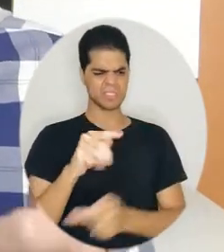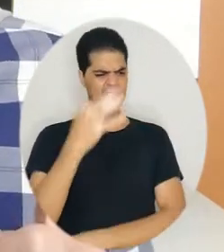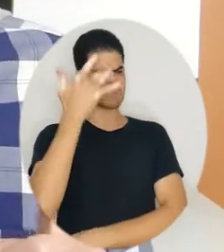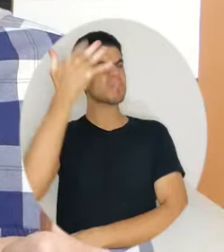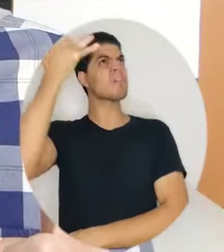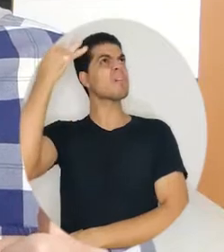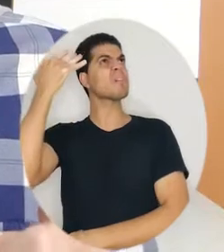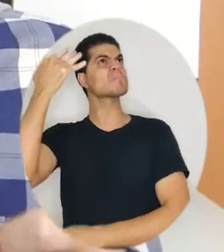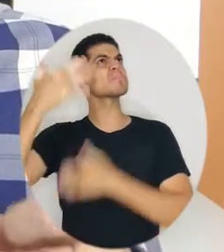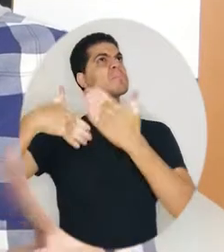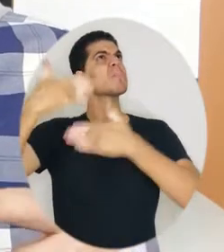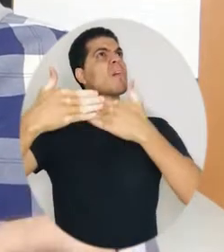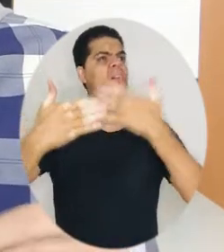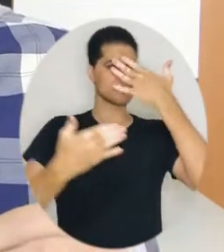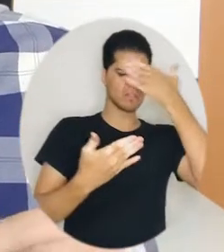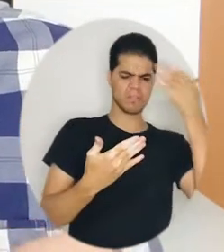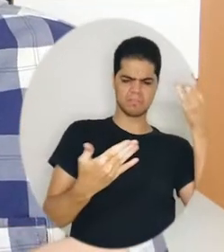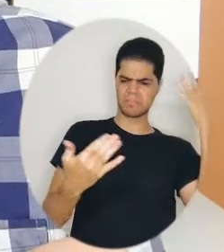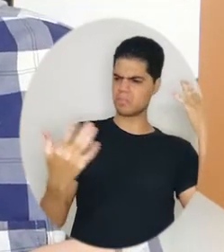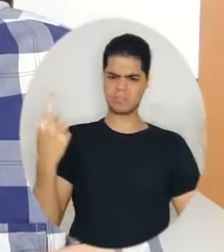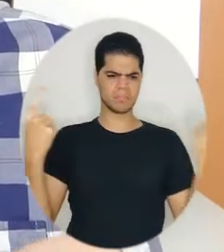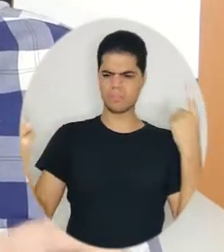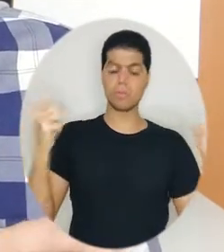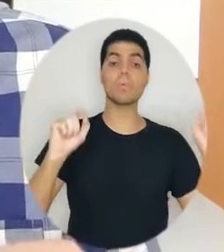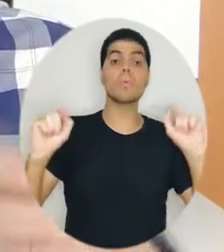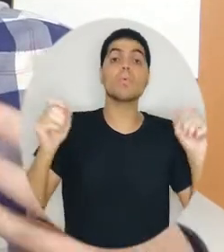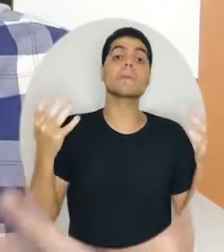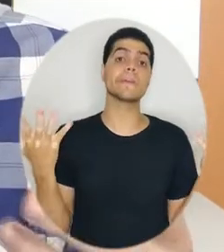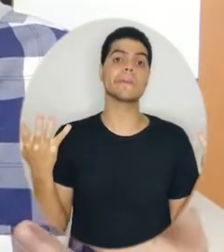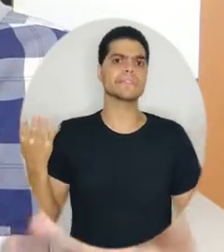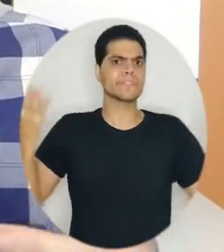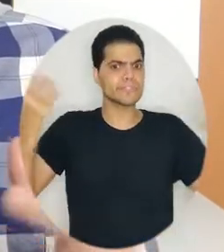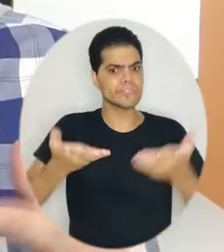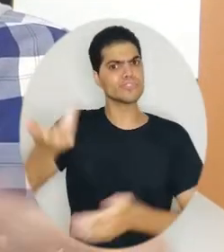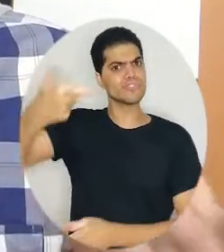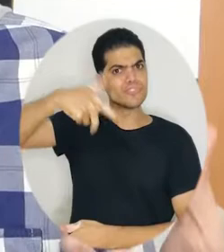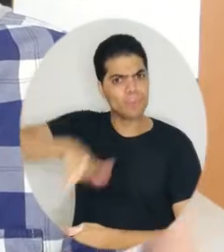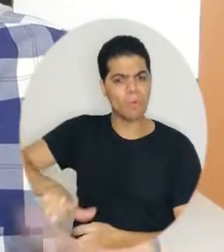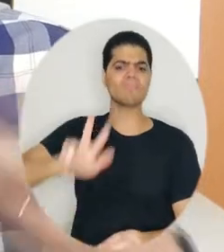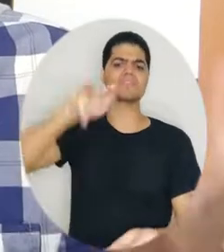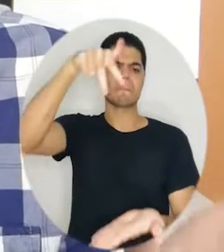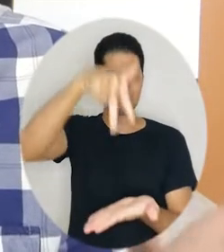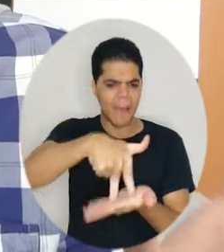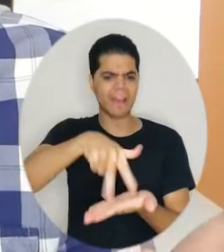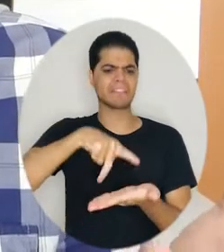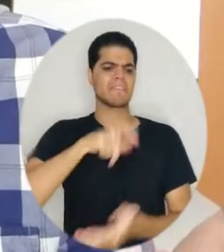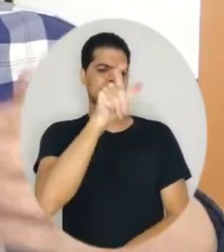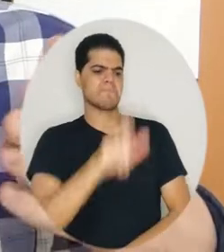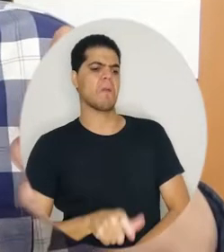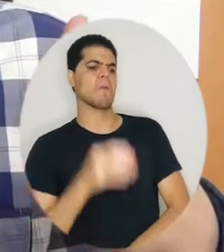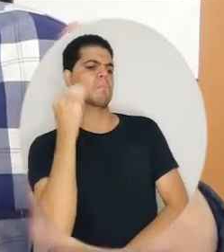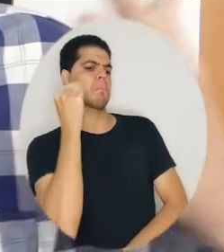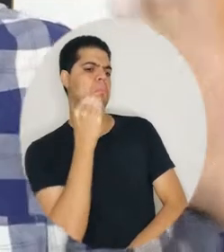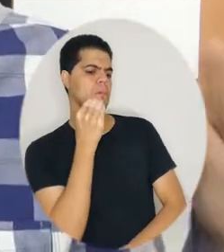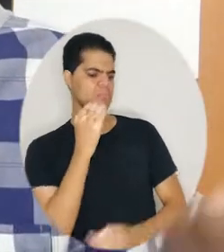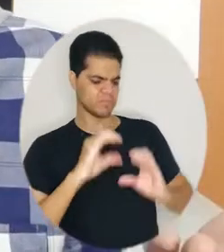memória a gente tá esquecendo Por que que a gente está destacando de novo a figura heróica de Dom Pedro representado pelo seu coração conservado